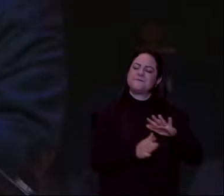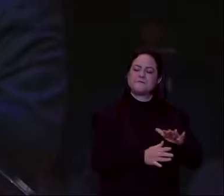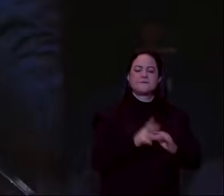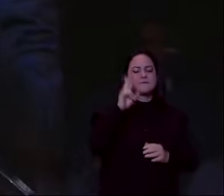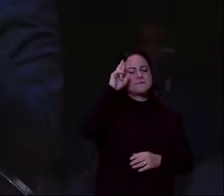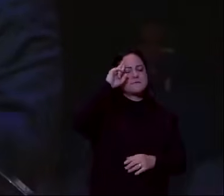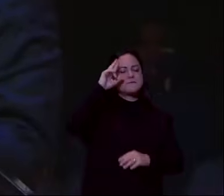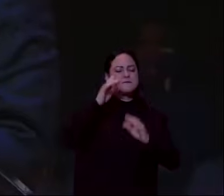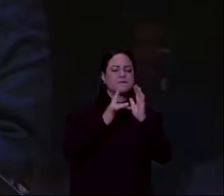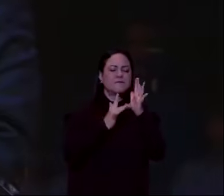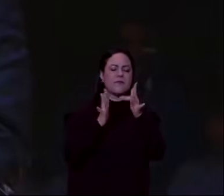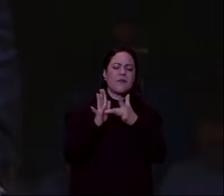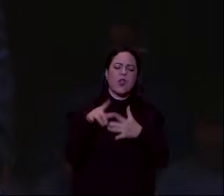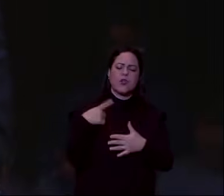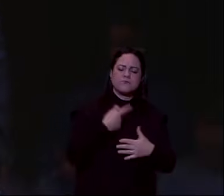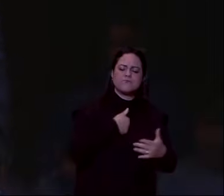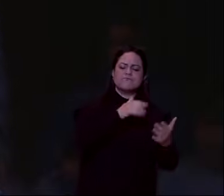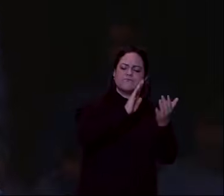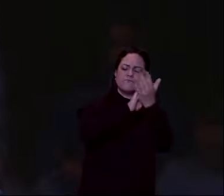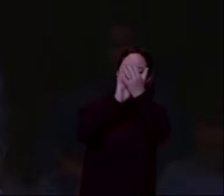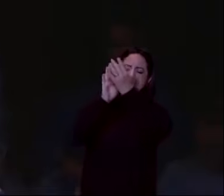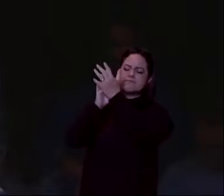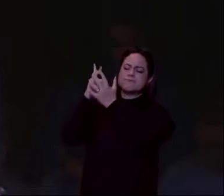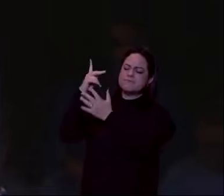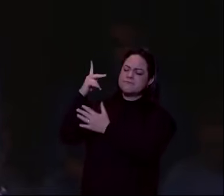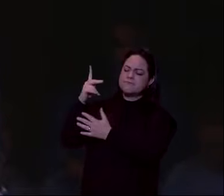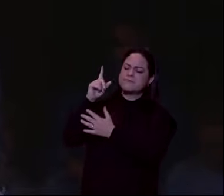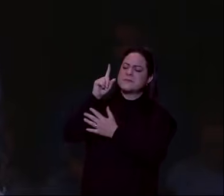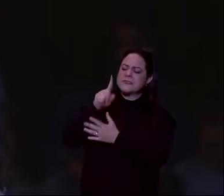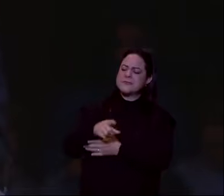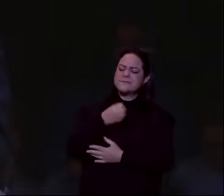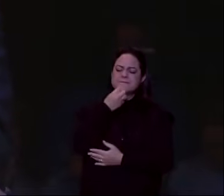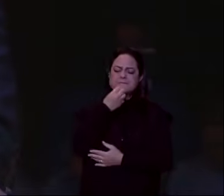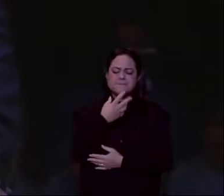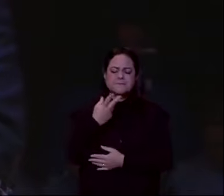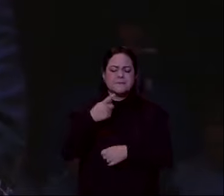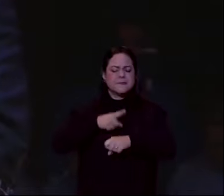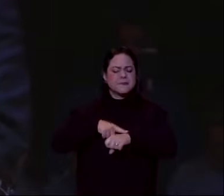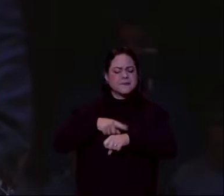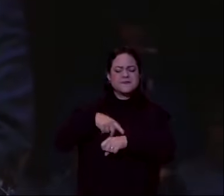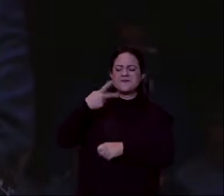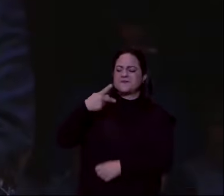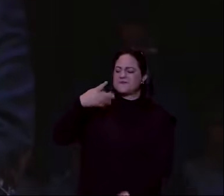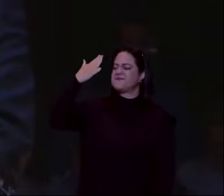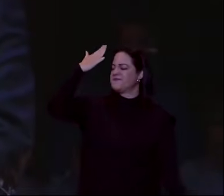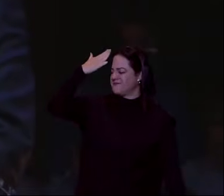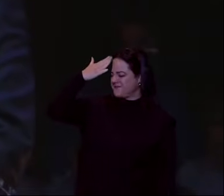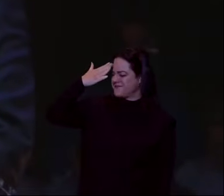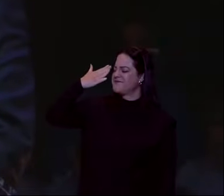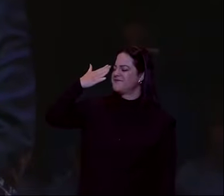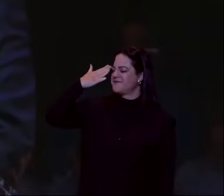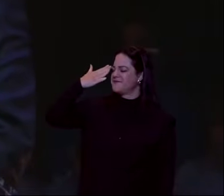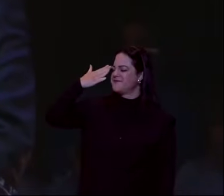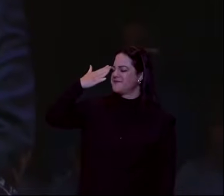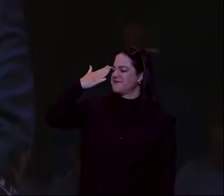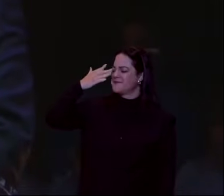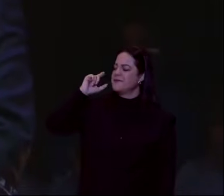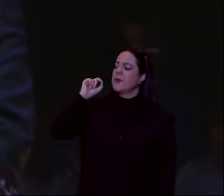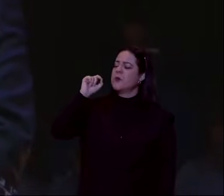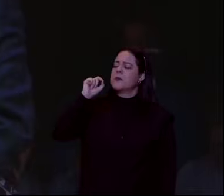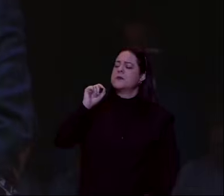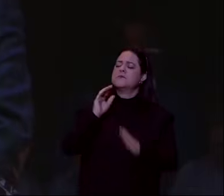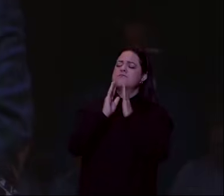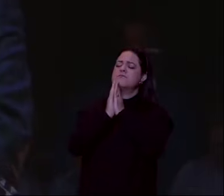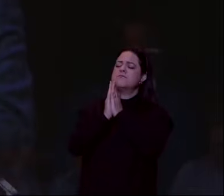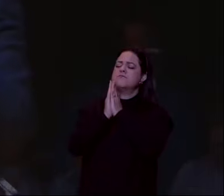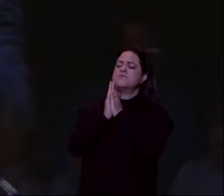nós temos te louvado e tem sido tão gostoso esse momento na tua presença. E aquilo que imploramos